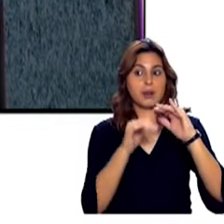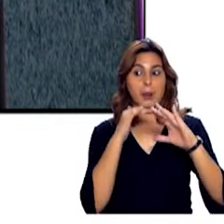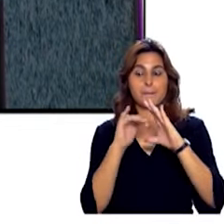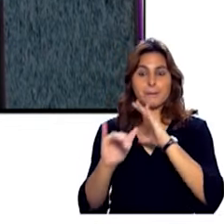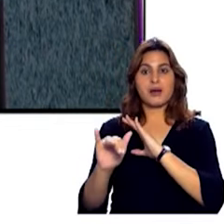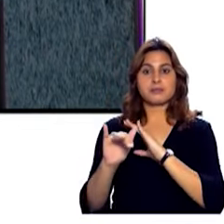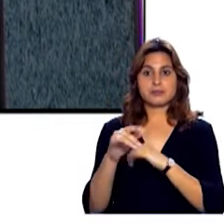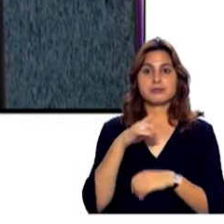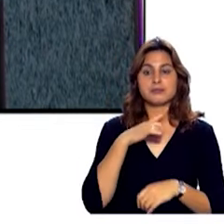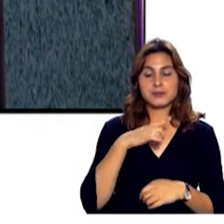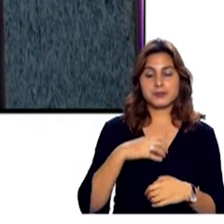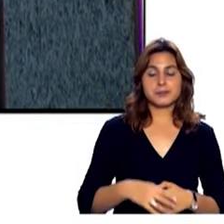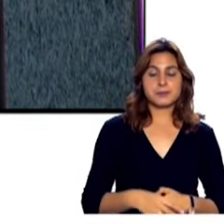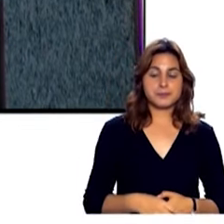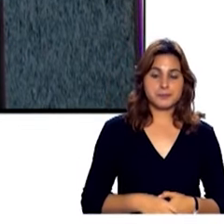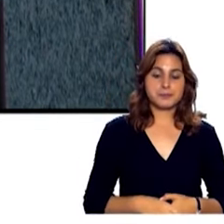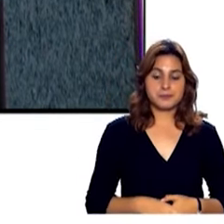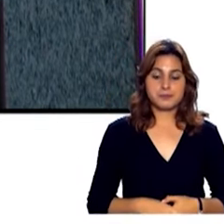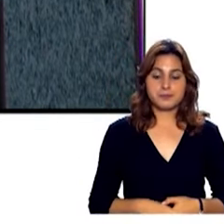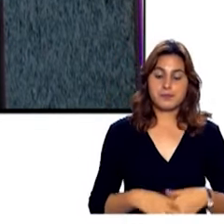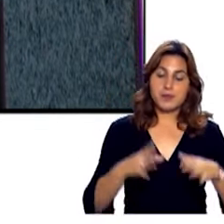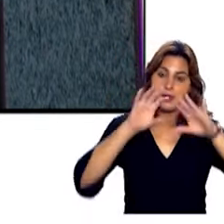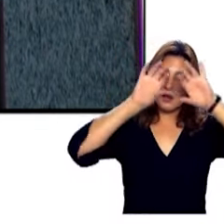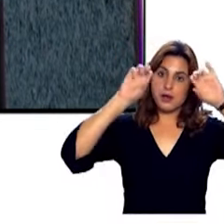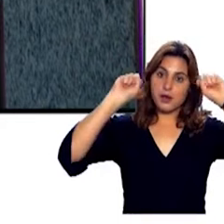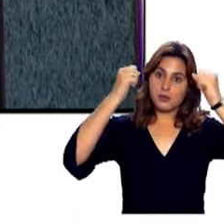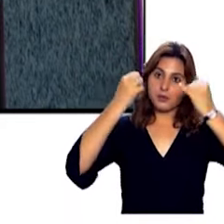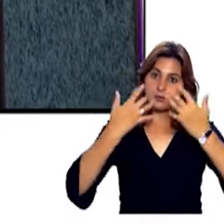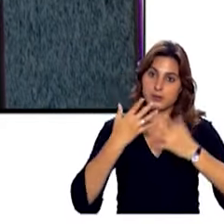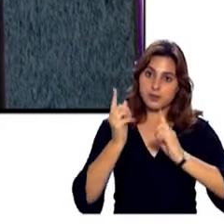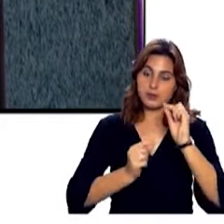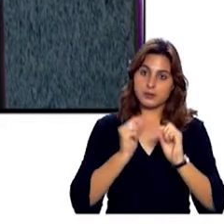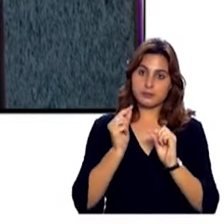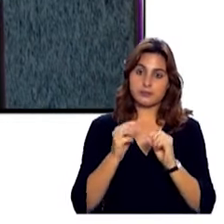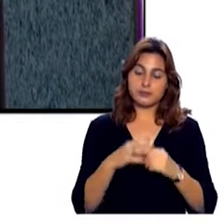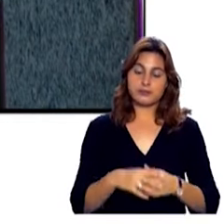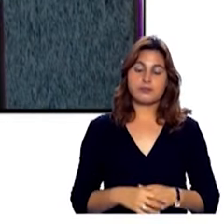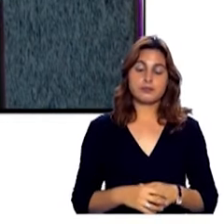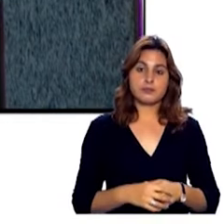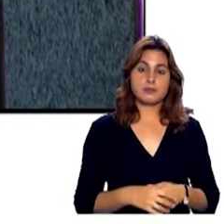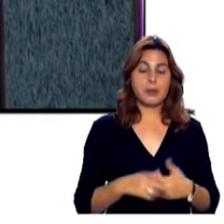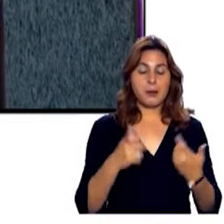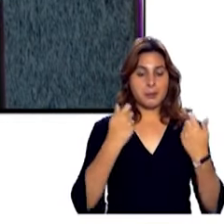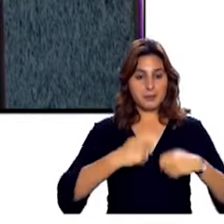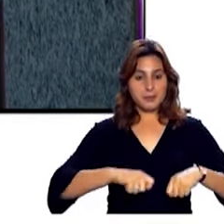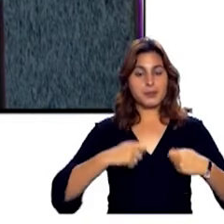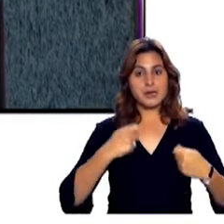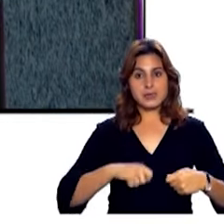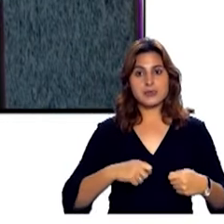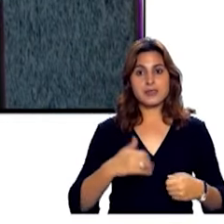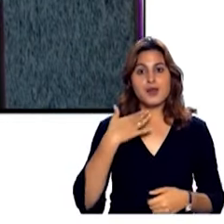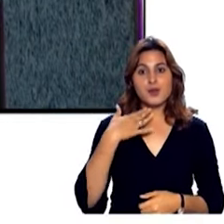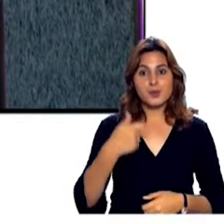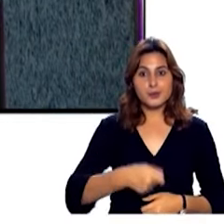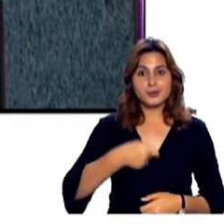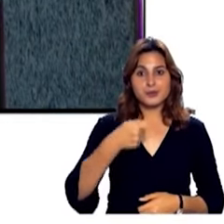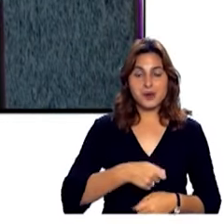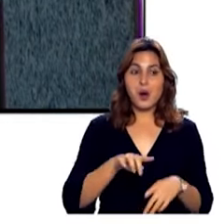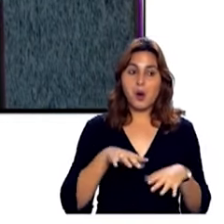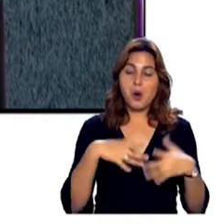eh a corte passa a dizer mas é também necessário que o juiz ou o